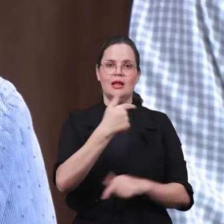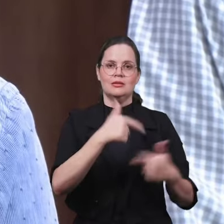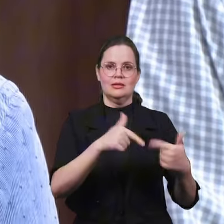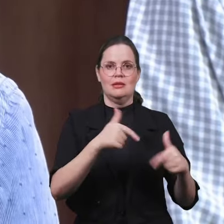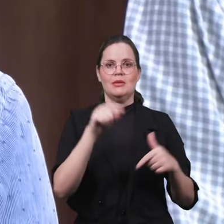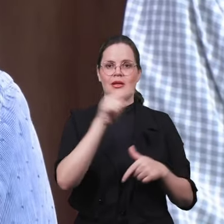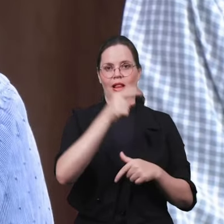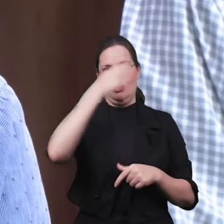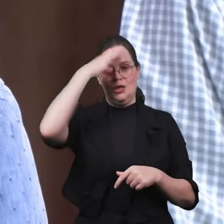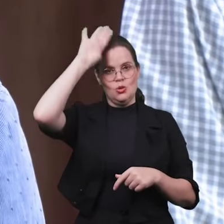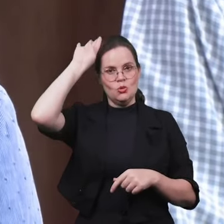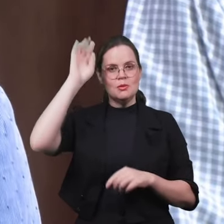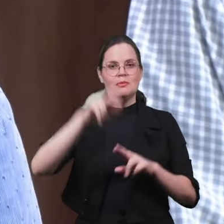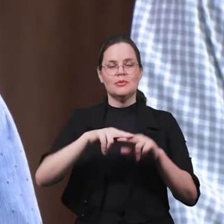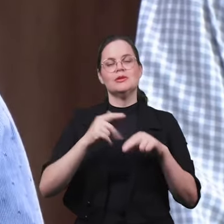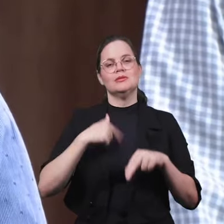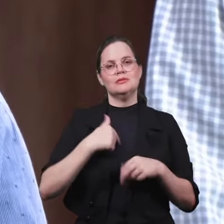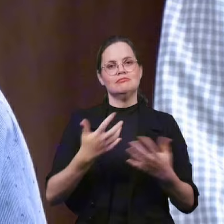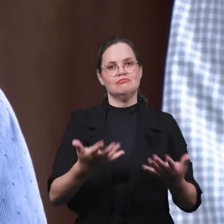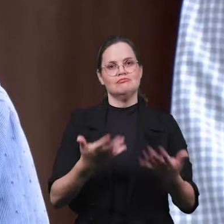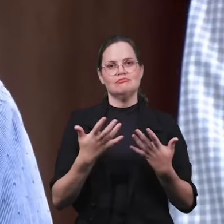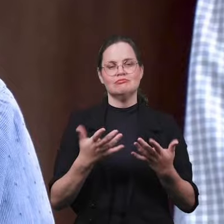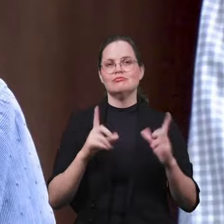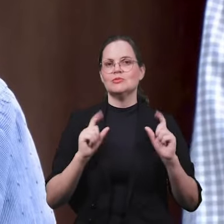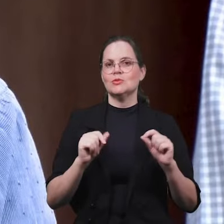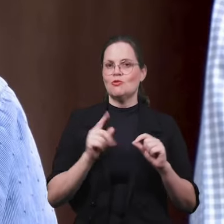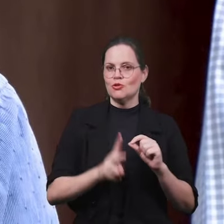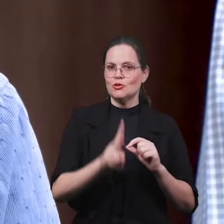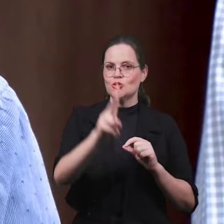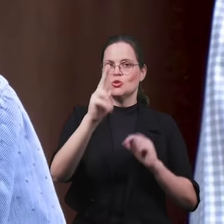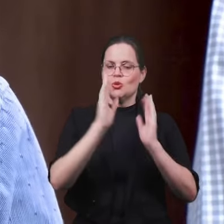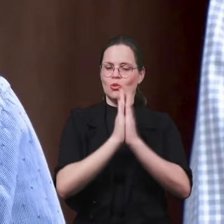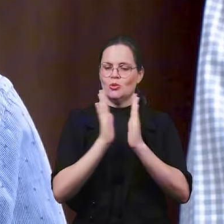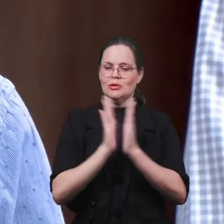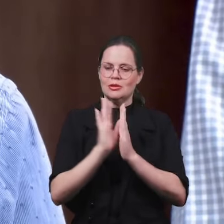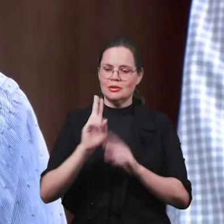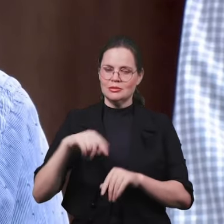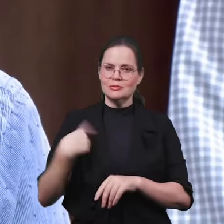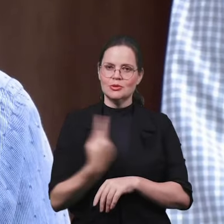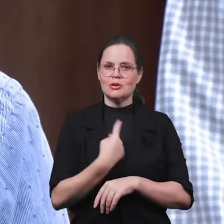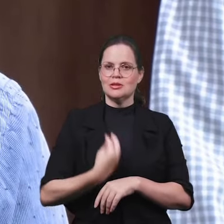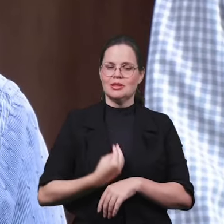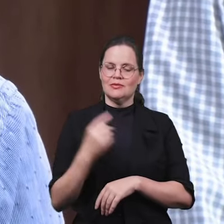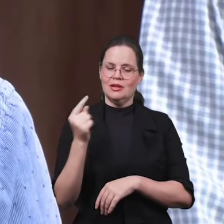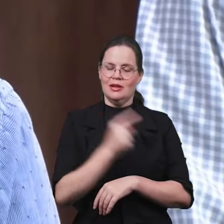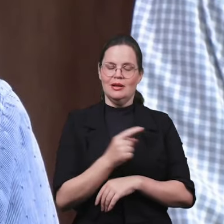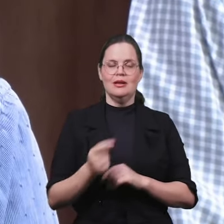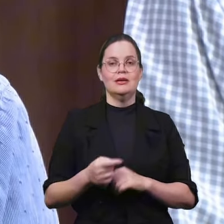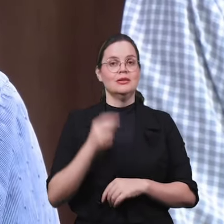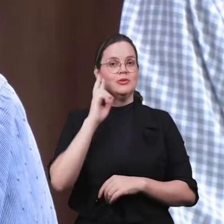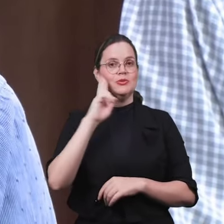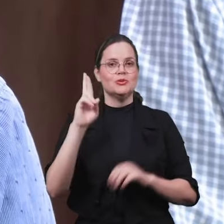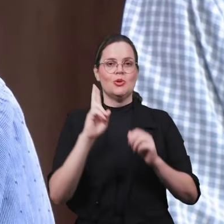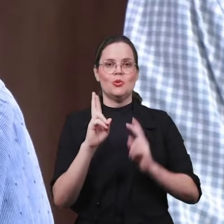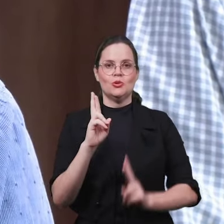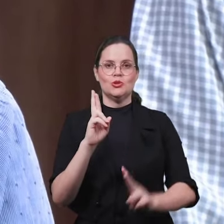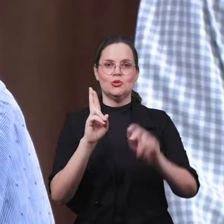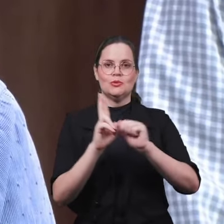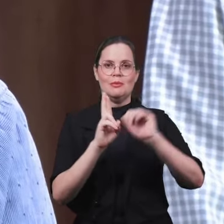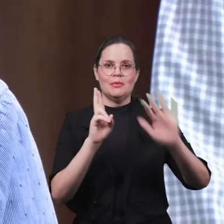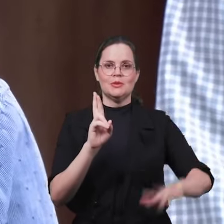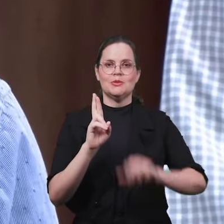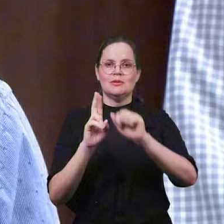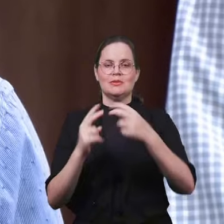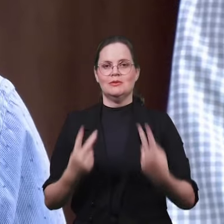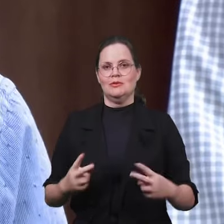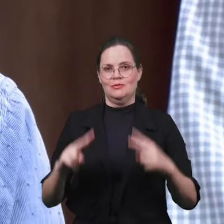em Cuba. E por isso o meu desejo, o meu pedido é para que continuem orando pelas nossas vidas, para que o Senhor